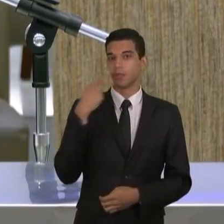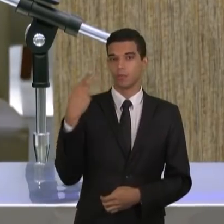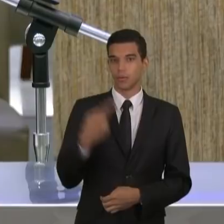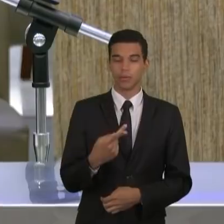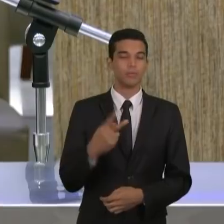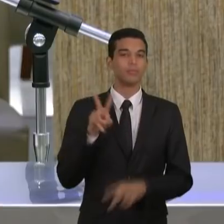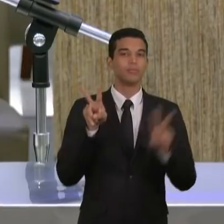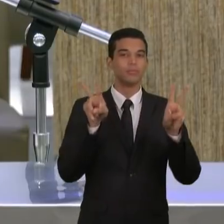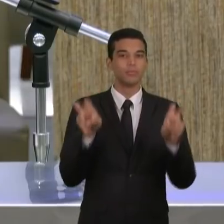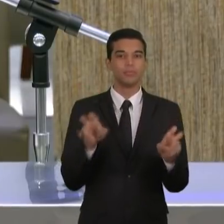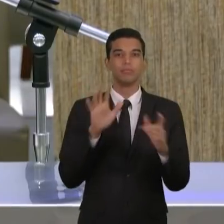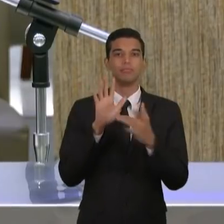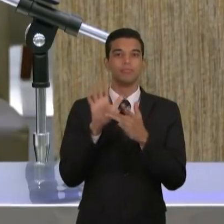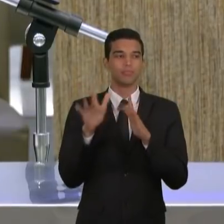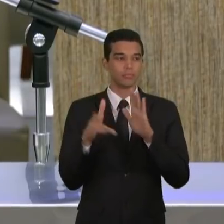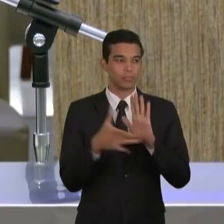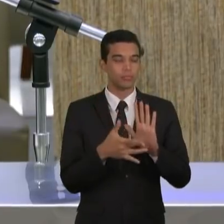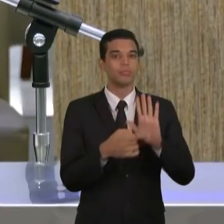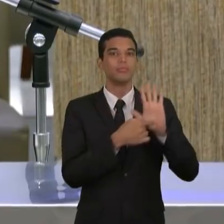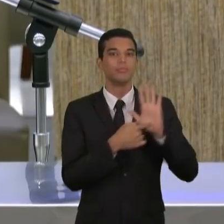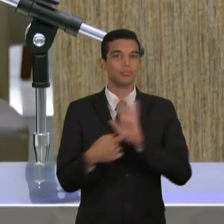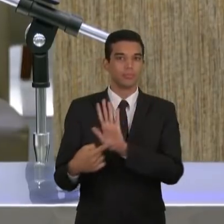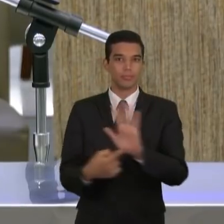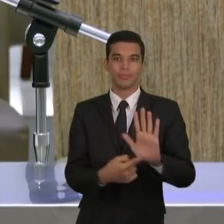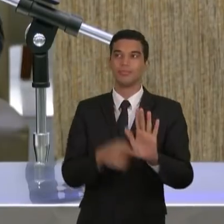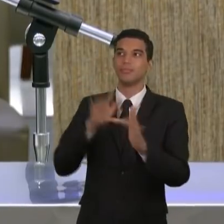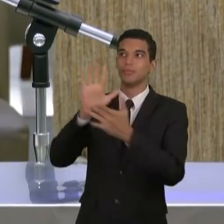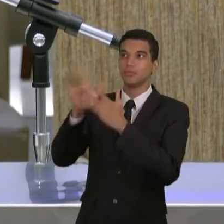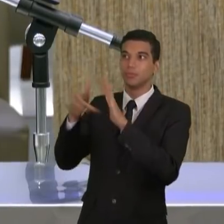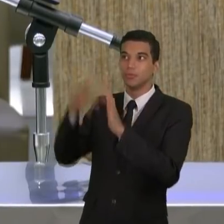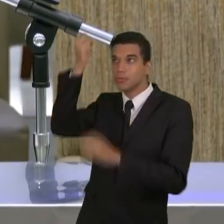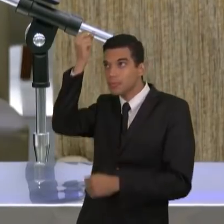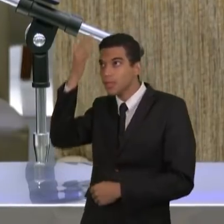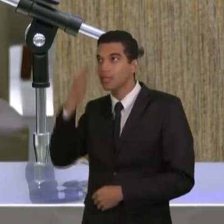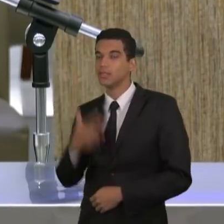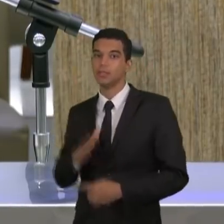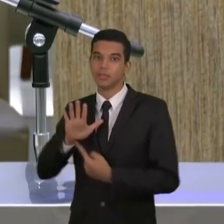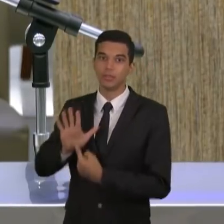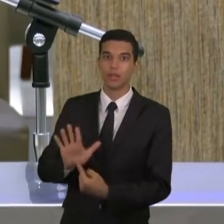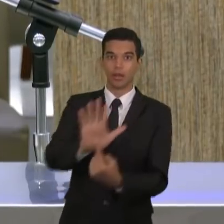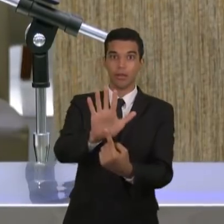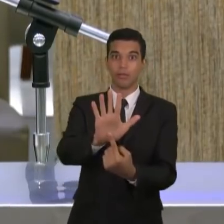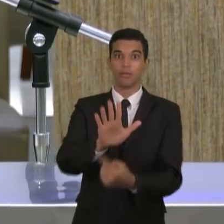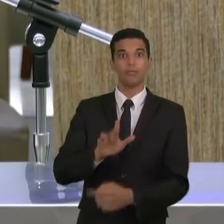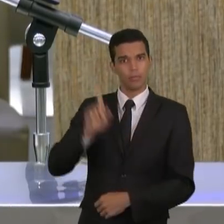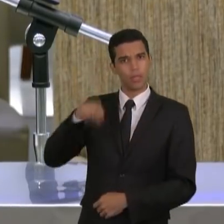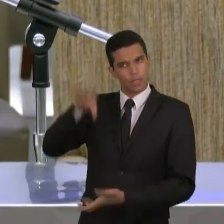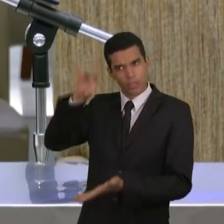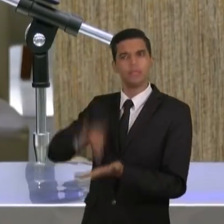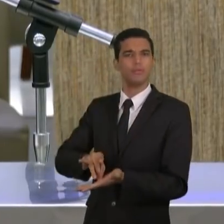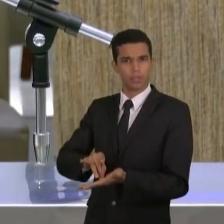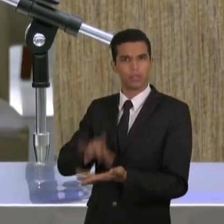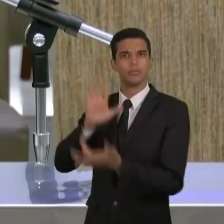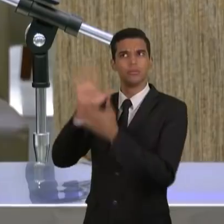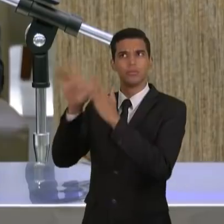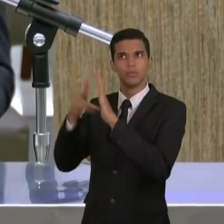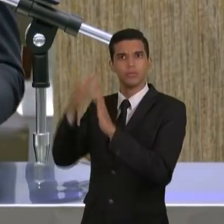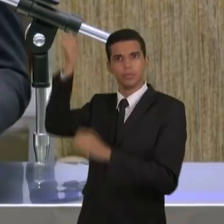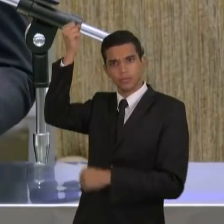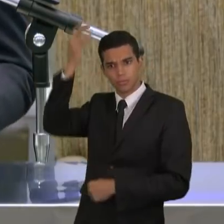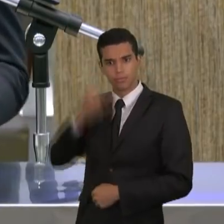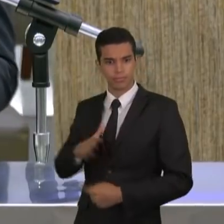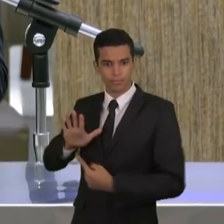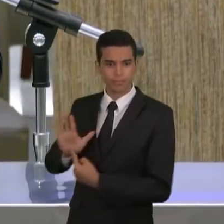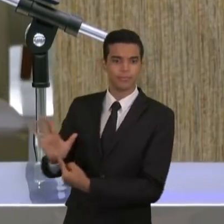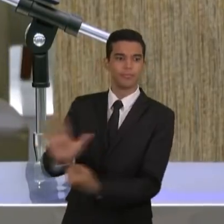da manifestação da presença dele eu estou falando de um Deus que de fato se revela estou falando de um Deus que tem prazer